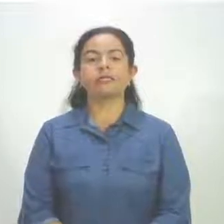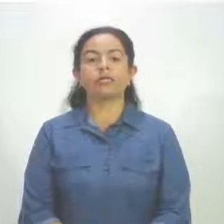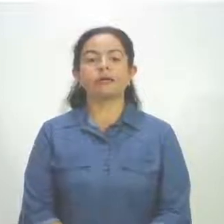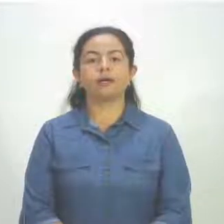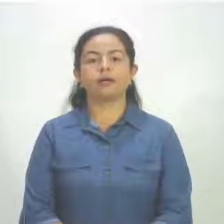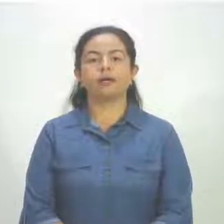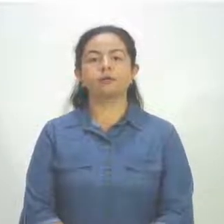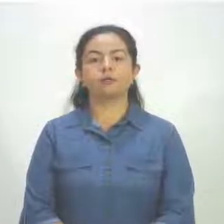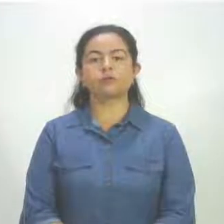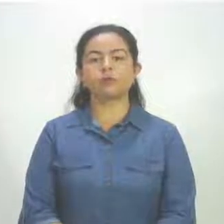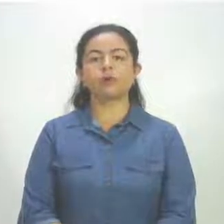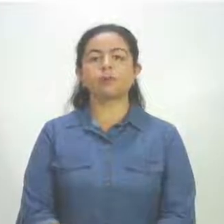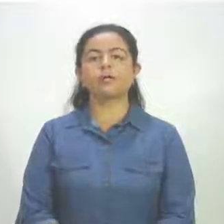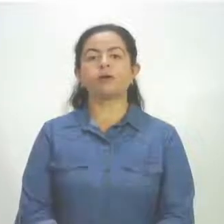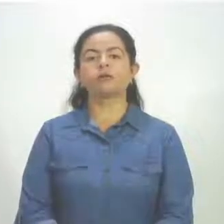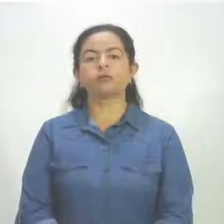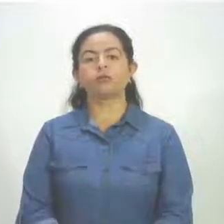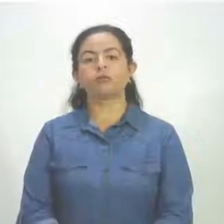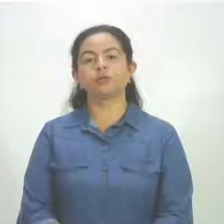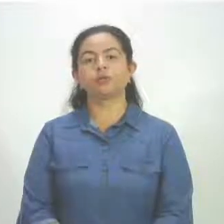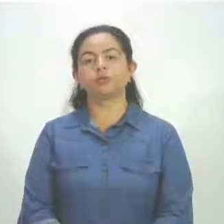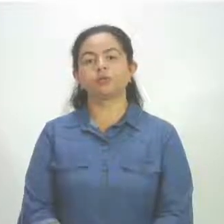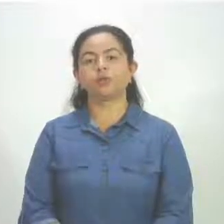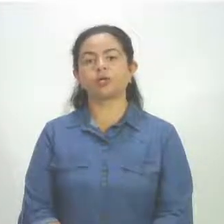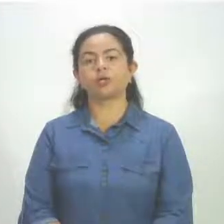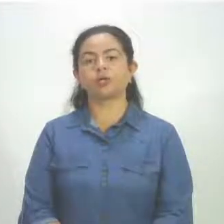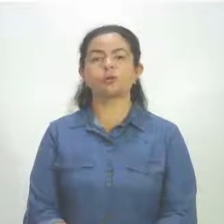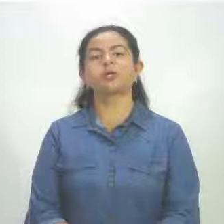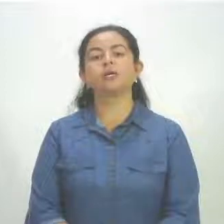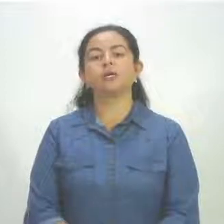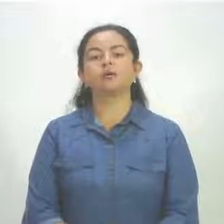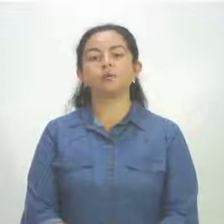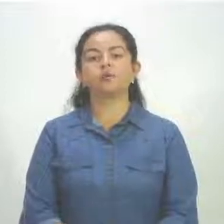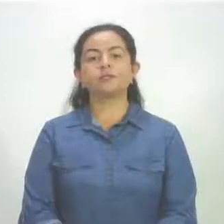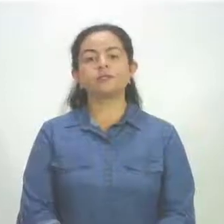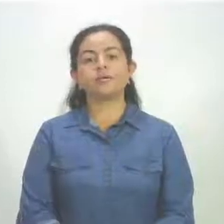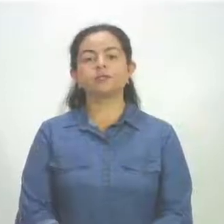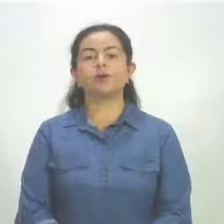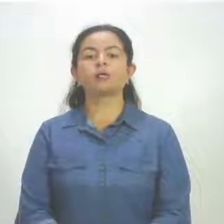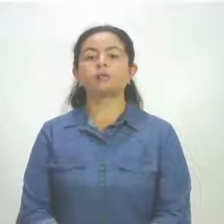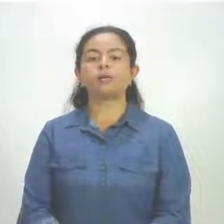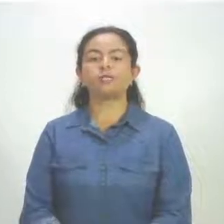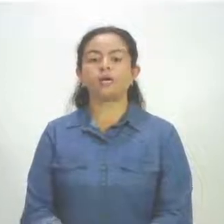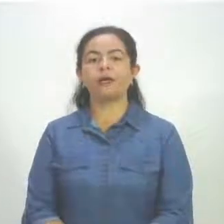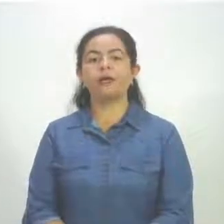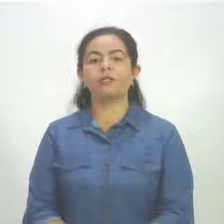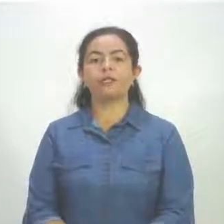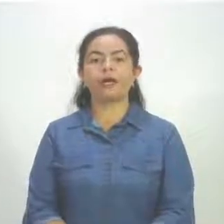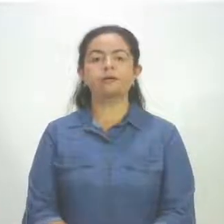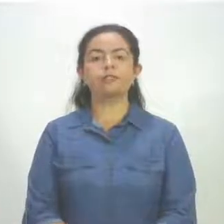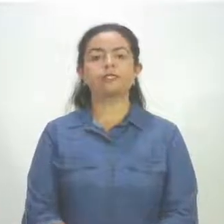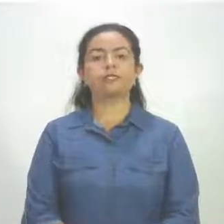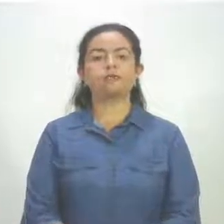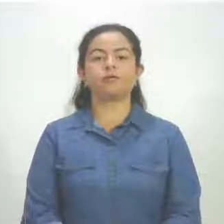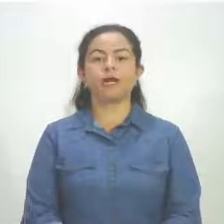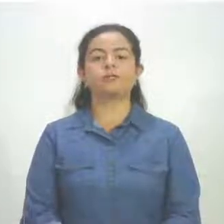Essa agenda é o setor de apoio pedagógico troca todos os meses e os professores eles podem preencher as